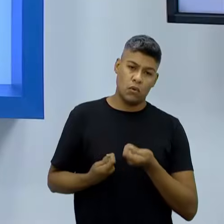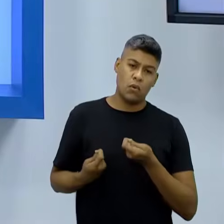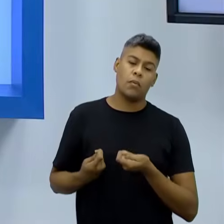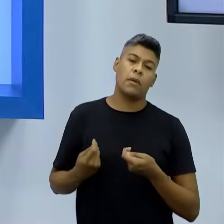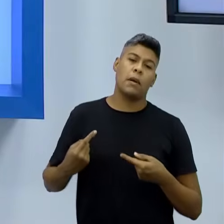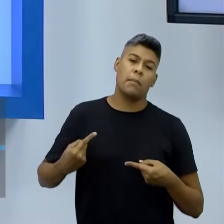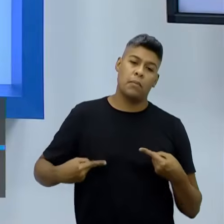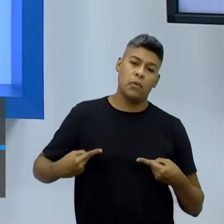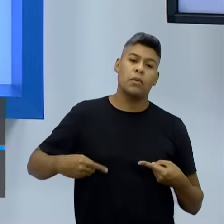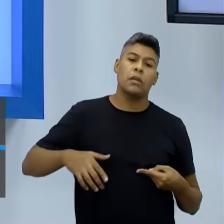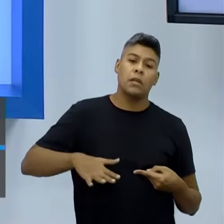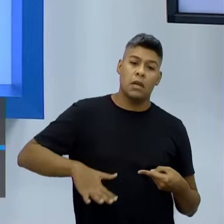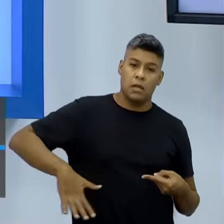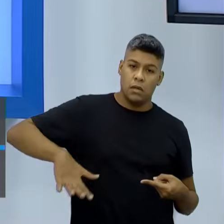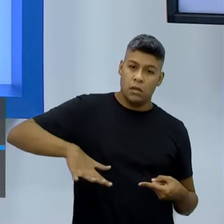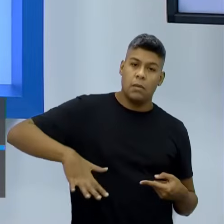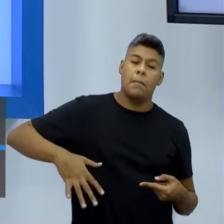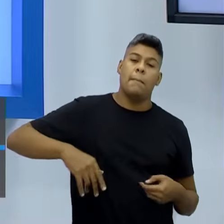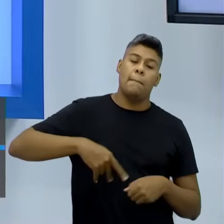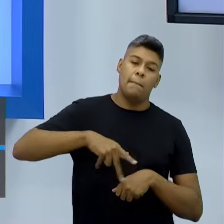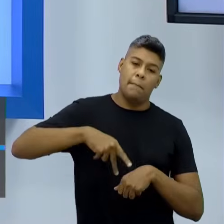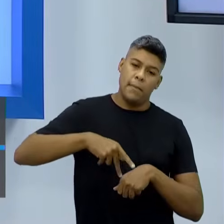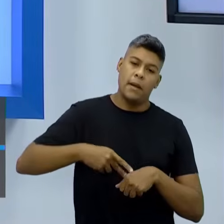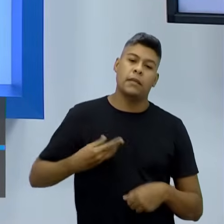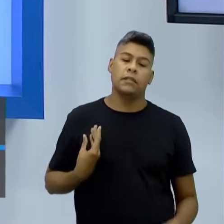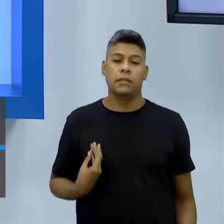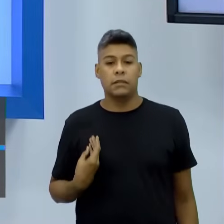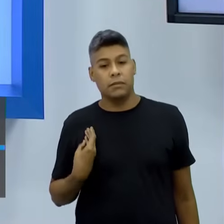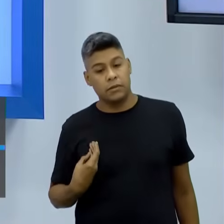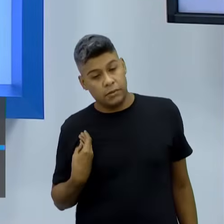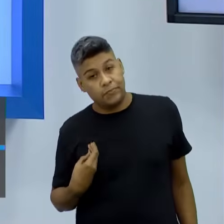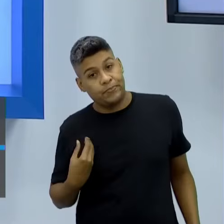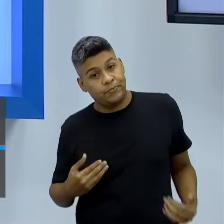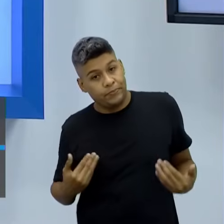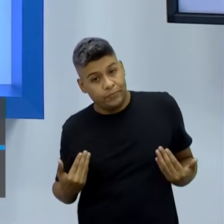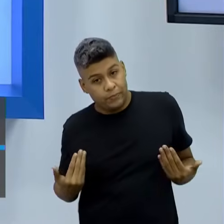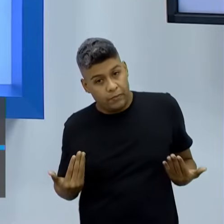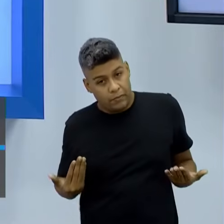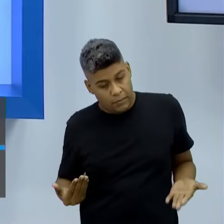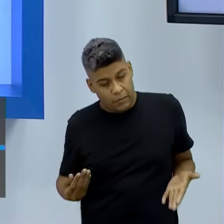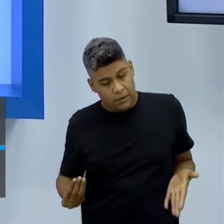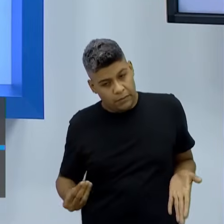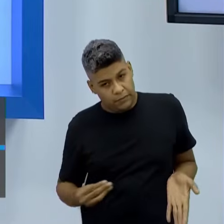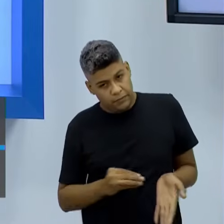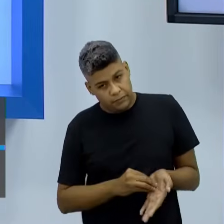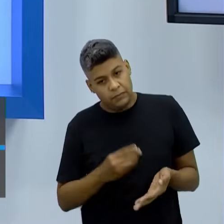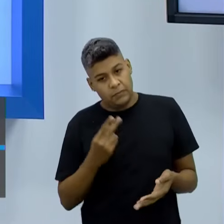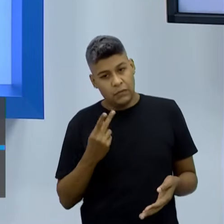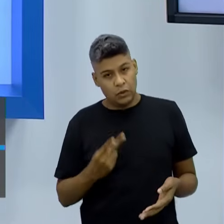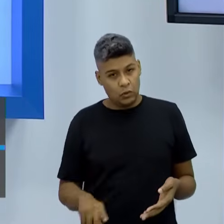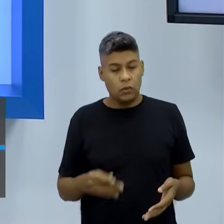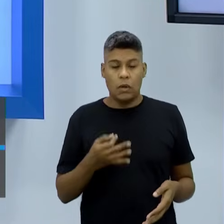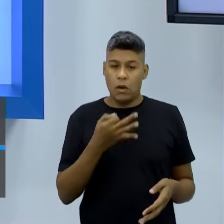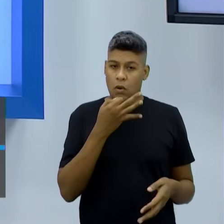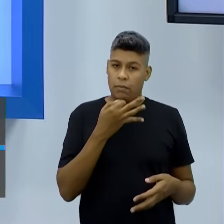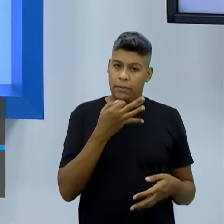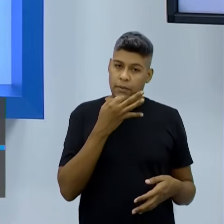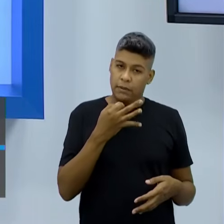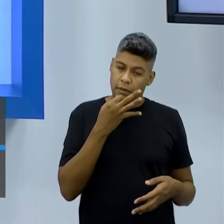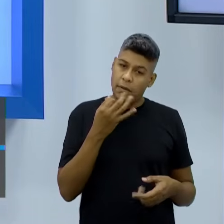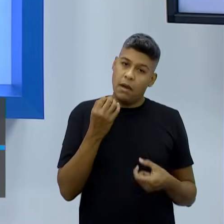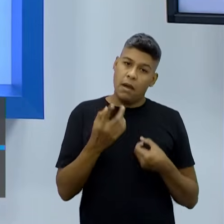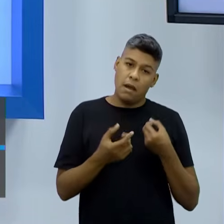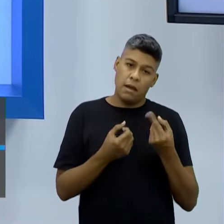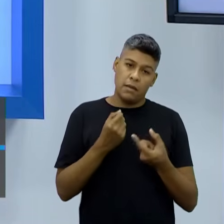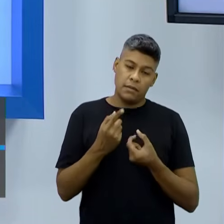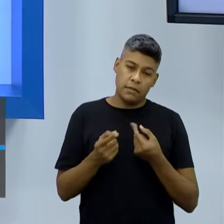políticas pelos lugares e países aonde ele passava e colocava ali, né, a sua opinião. Muitas